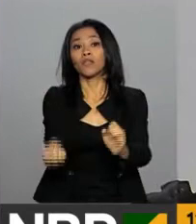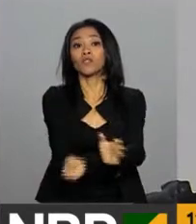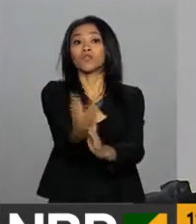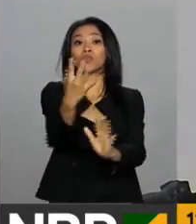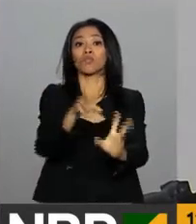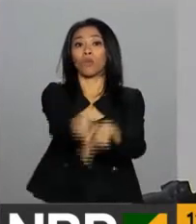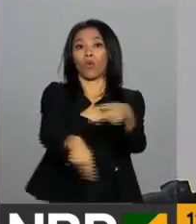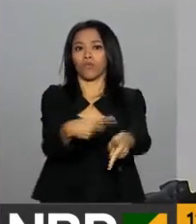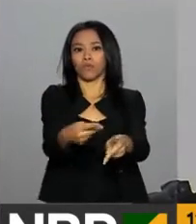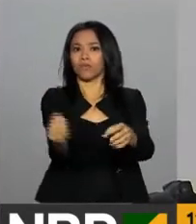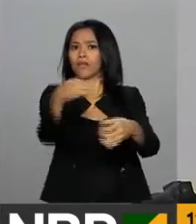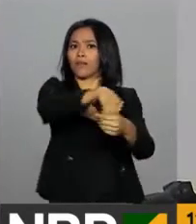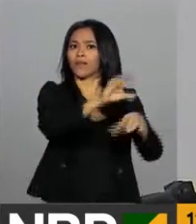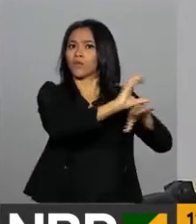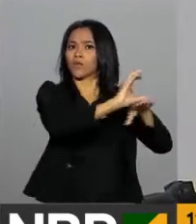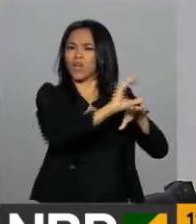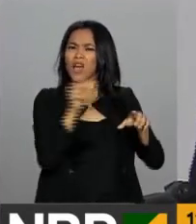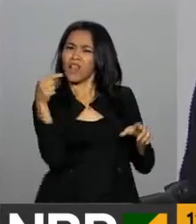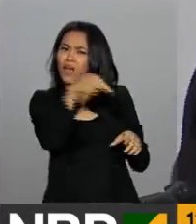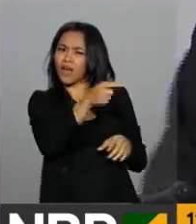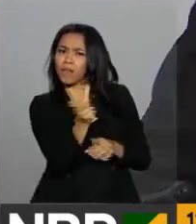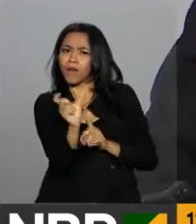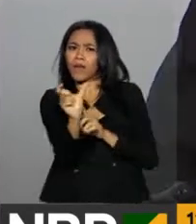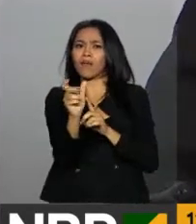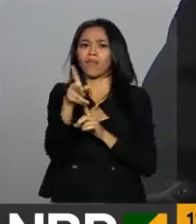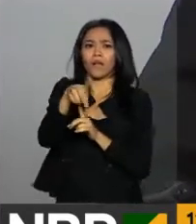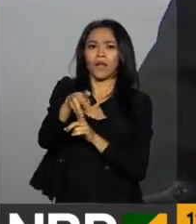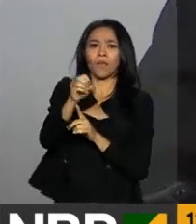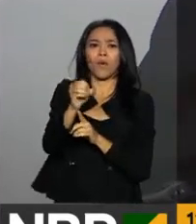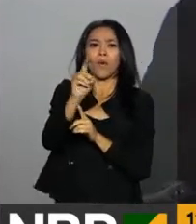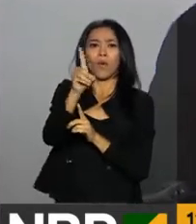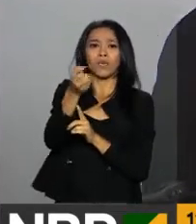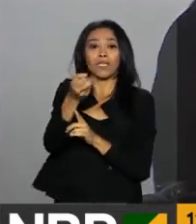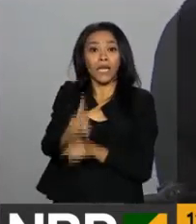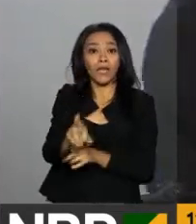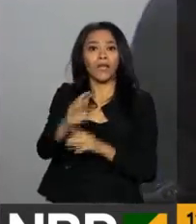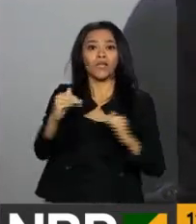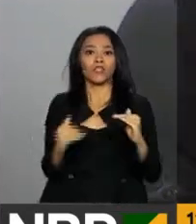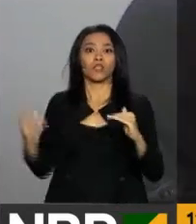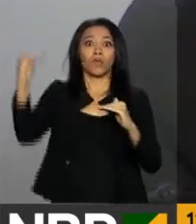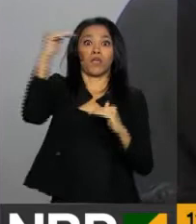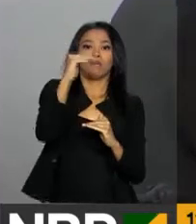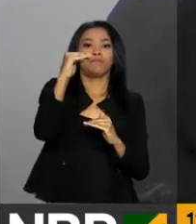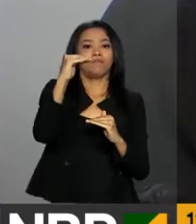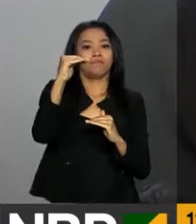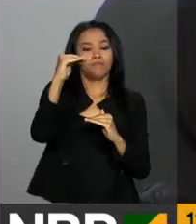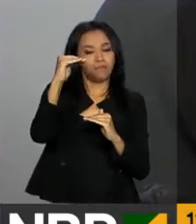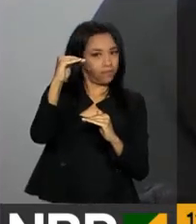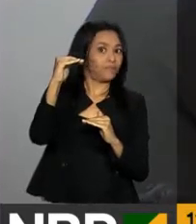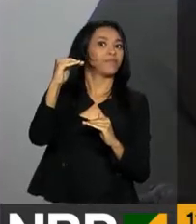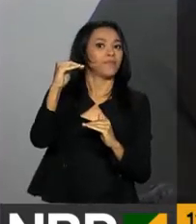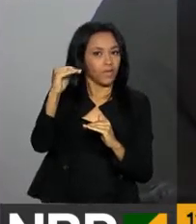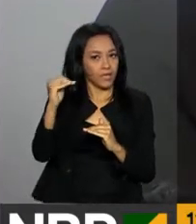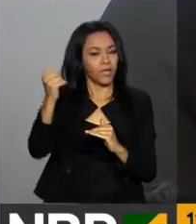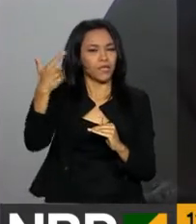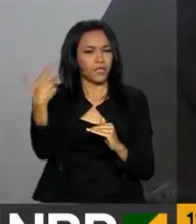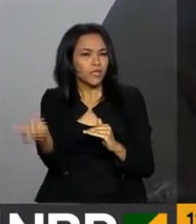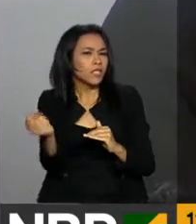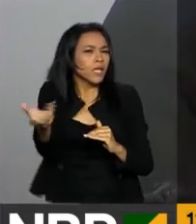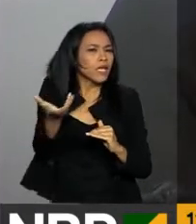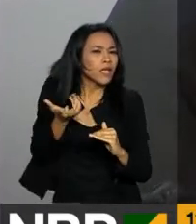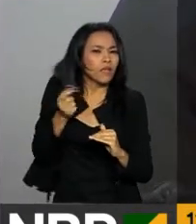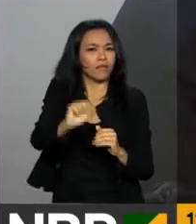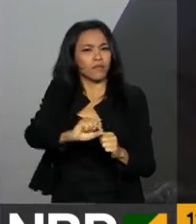povo lá a palavra poder tem o significado de soberania aquele poder encontrar estável de mando aquela capacidade de